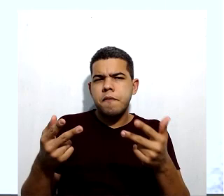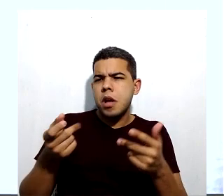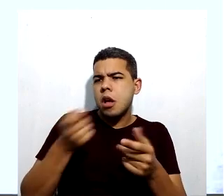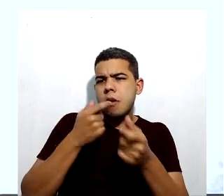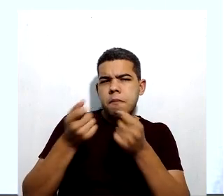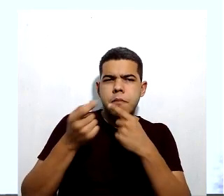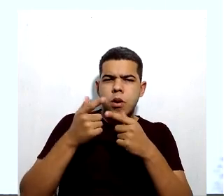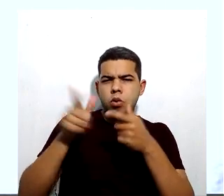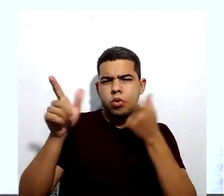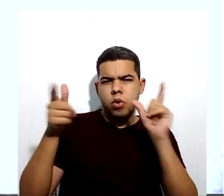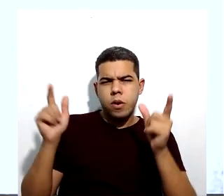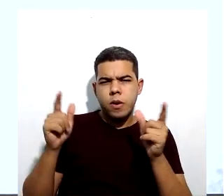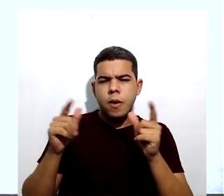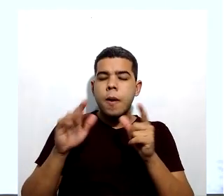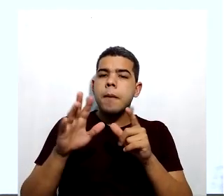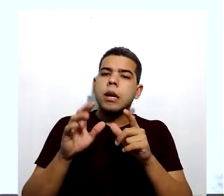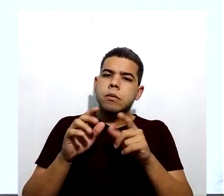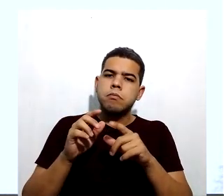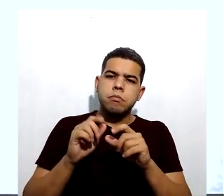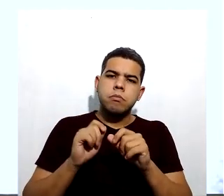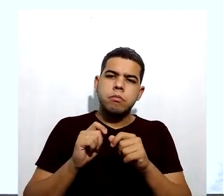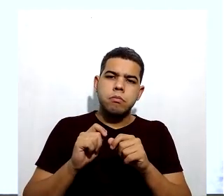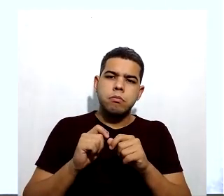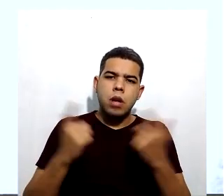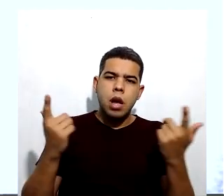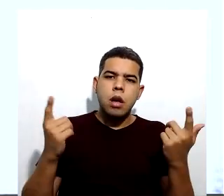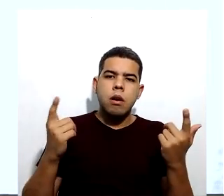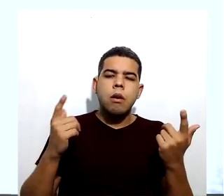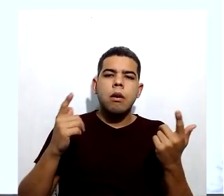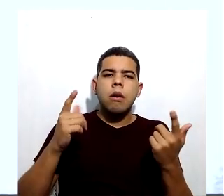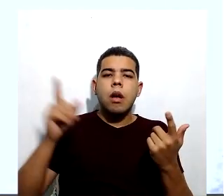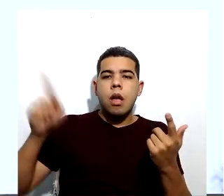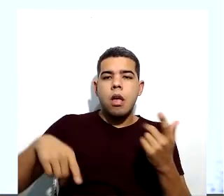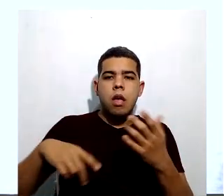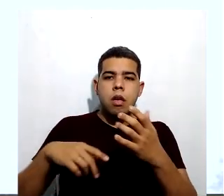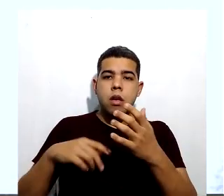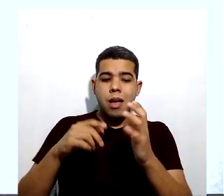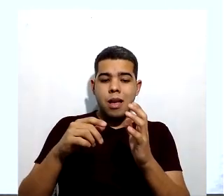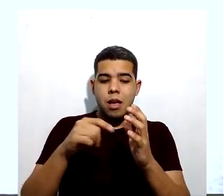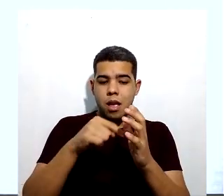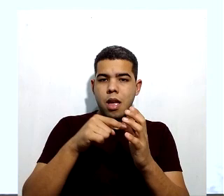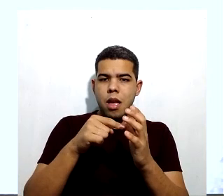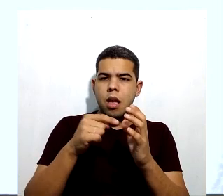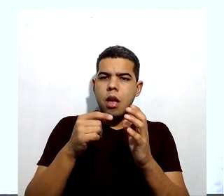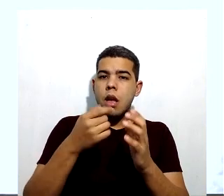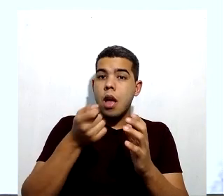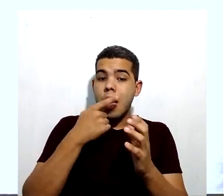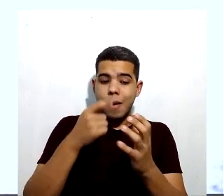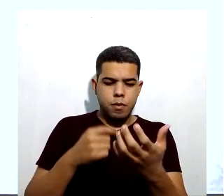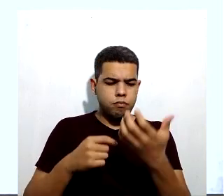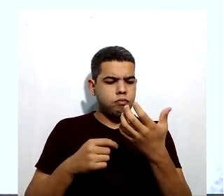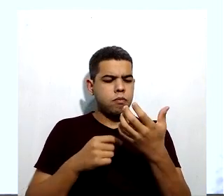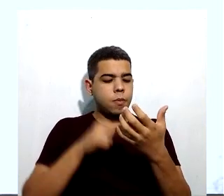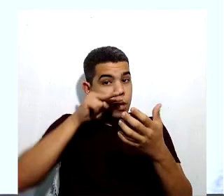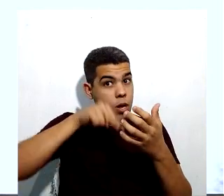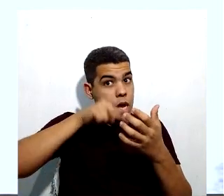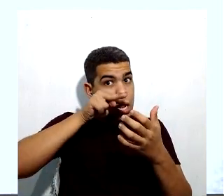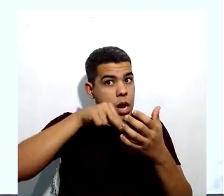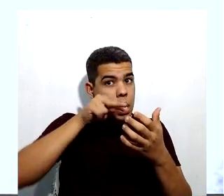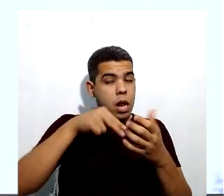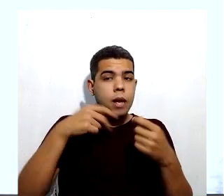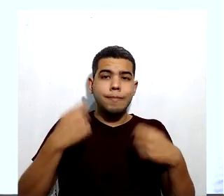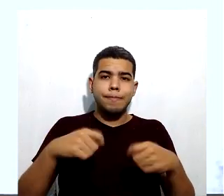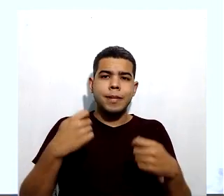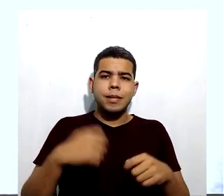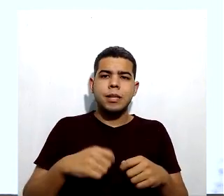e de outros medicamentos, mas lógico que é sempre bom ler a bula, principalmente em